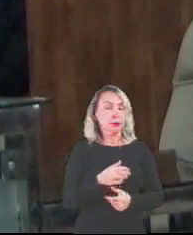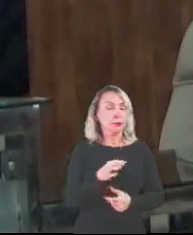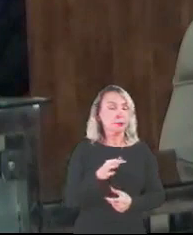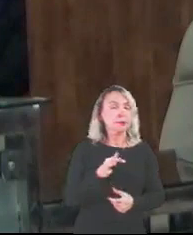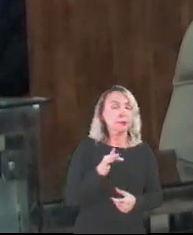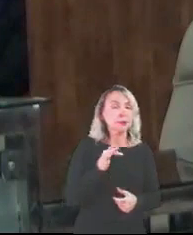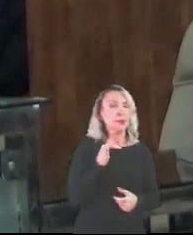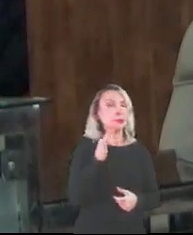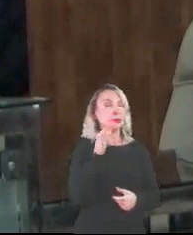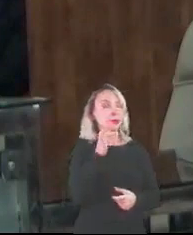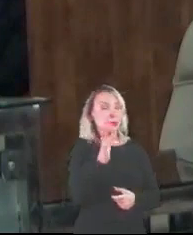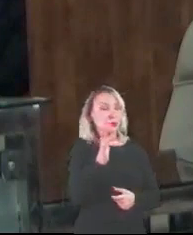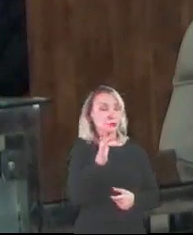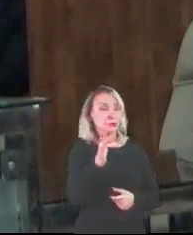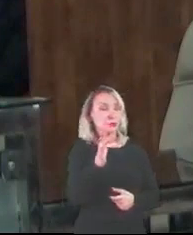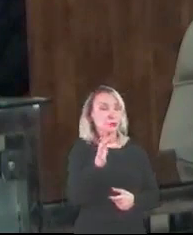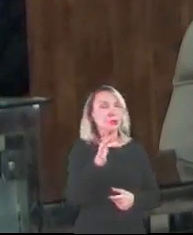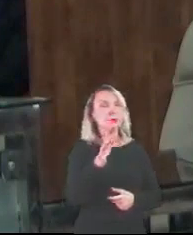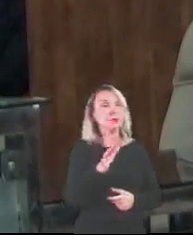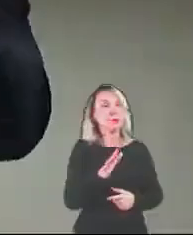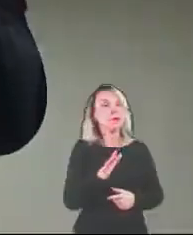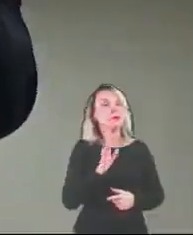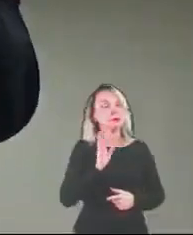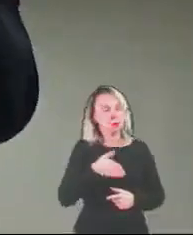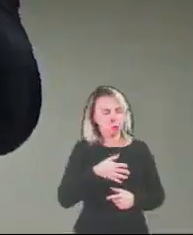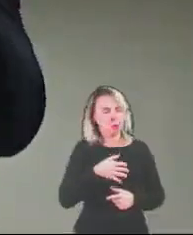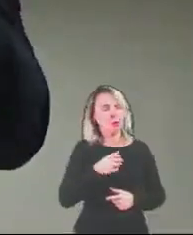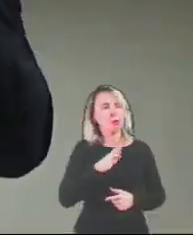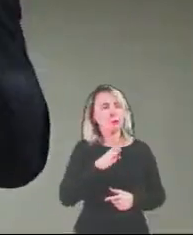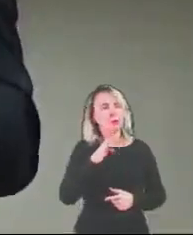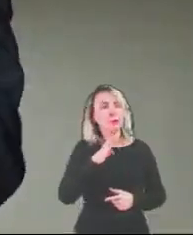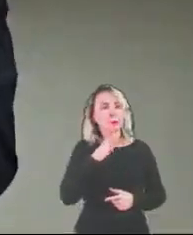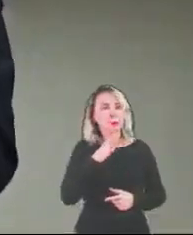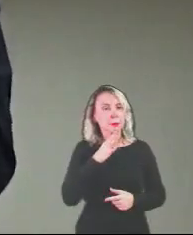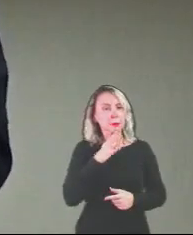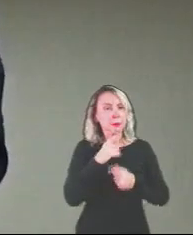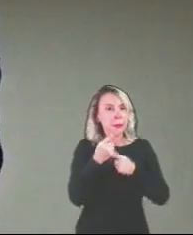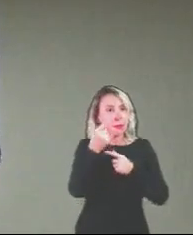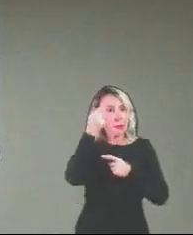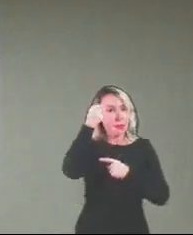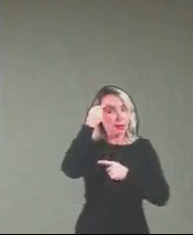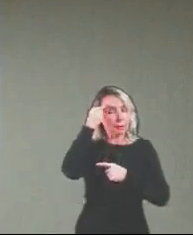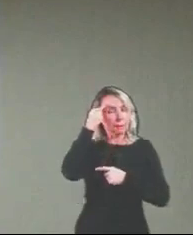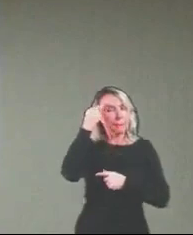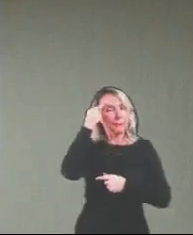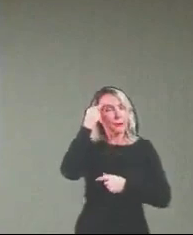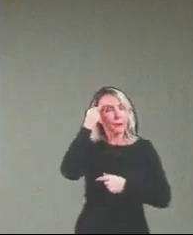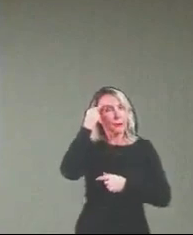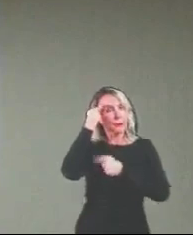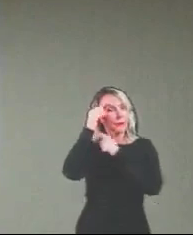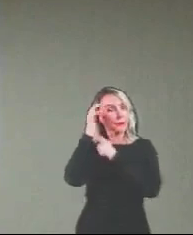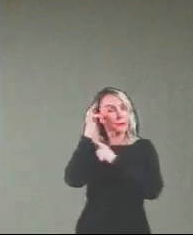nosso pensamento. Deus já sabe o que é que nós iremos pensar e dizer.